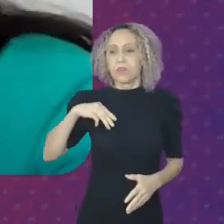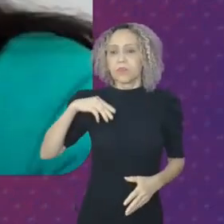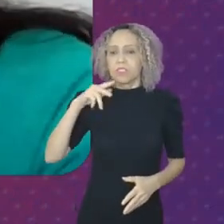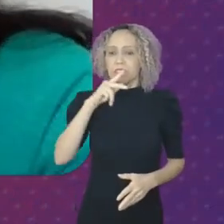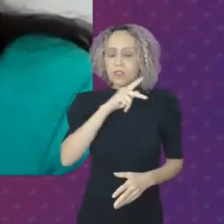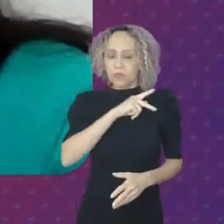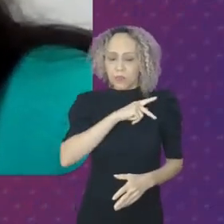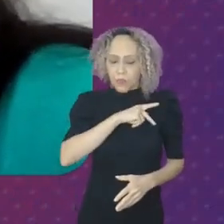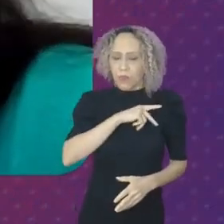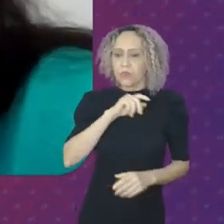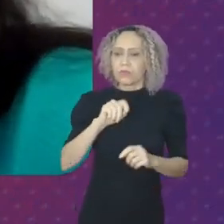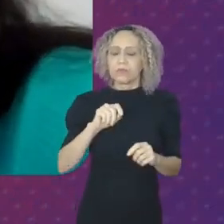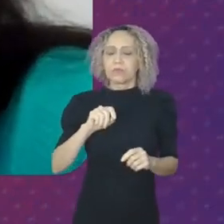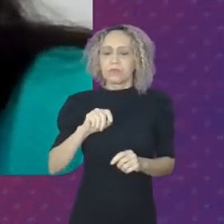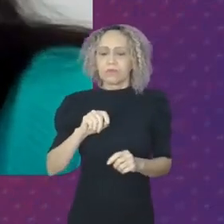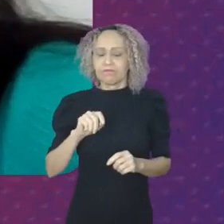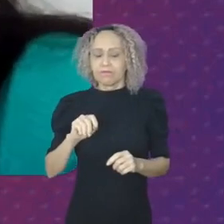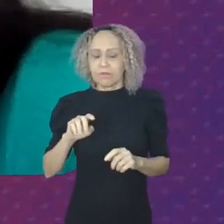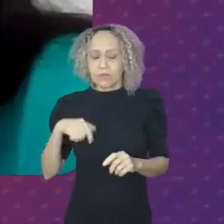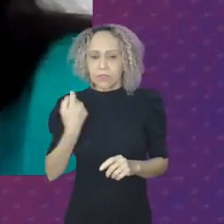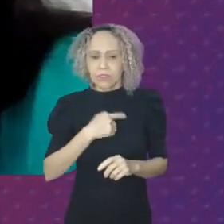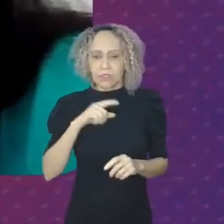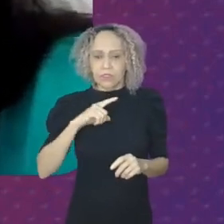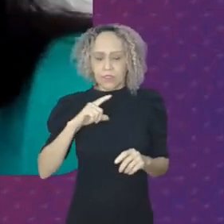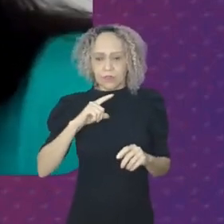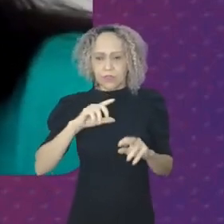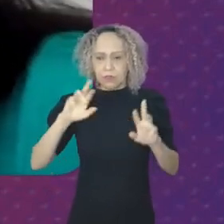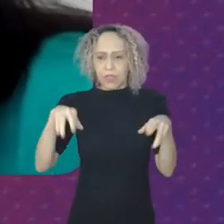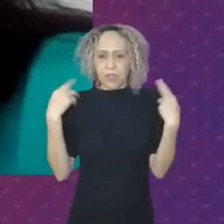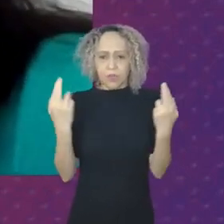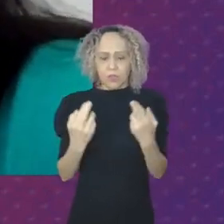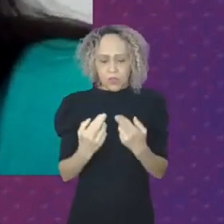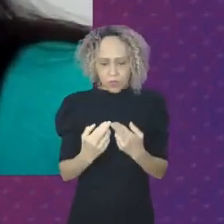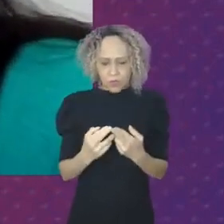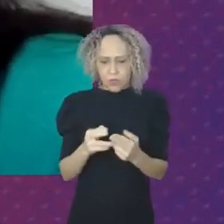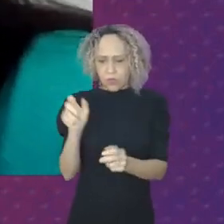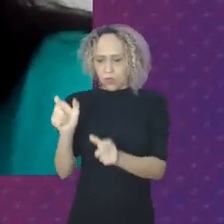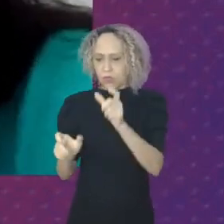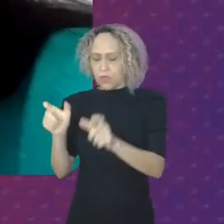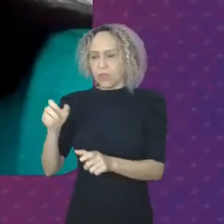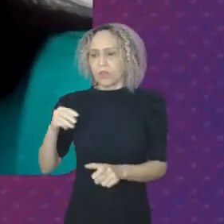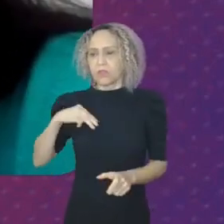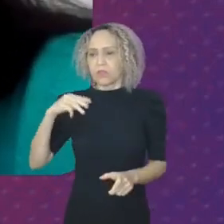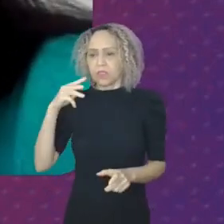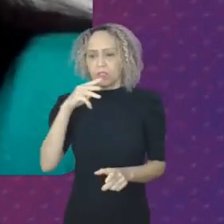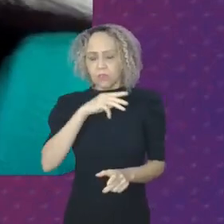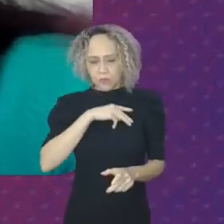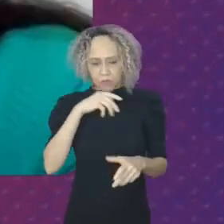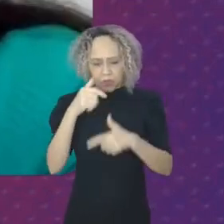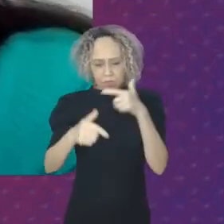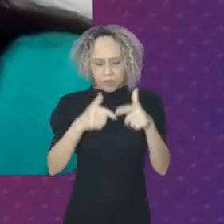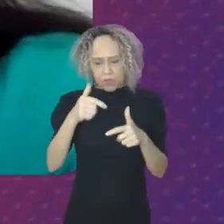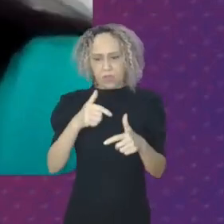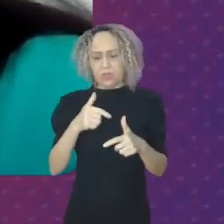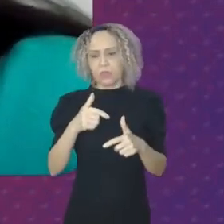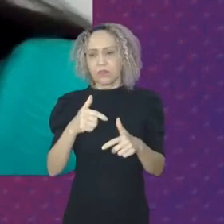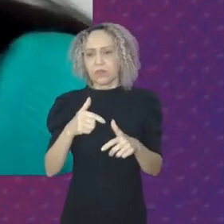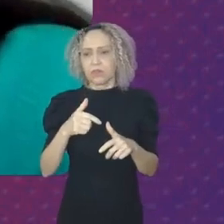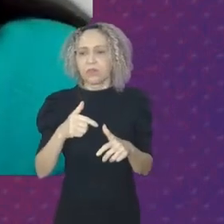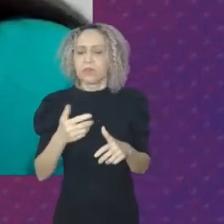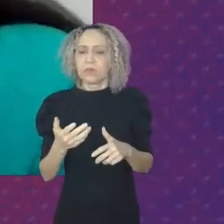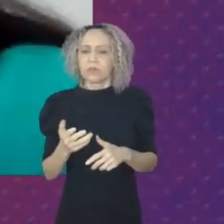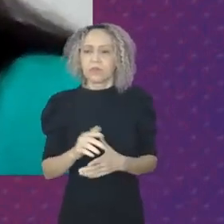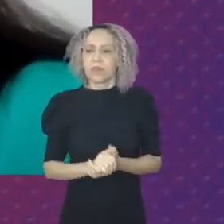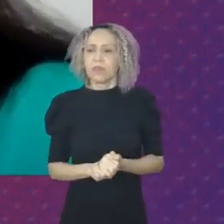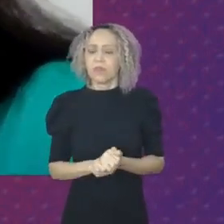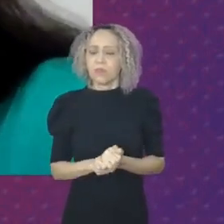nós já tivemos reuniões com membros do Ministério Público, com ouvidoras da mulher do Ministério